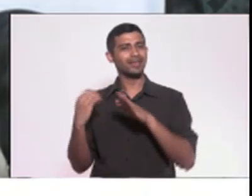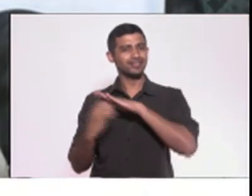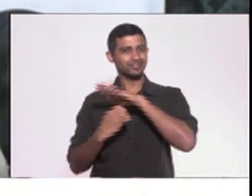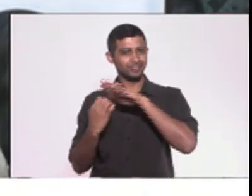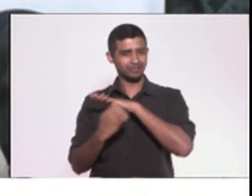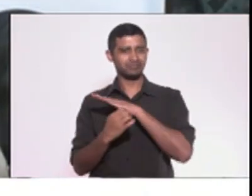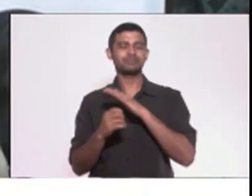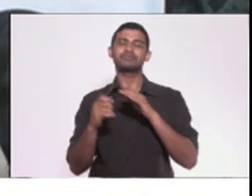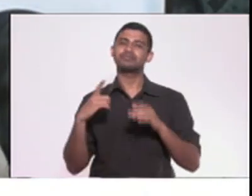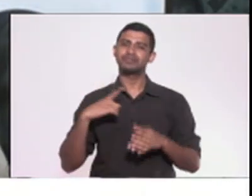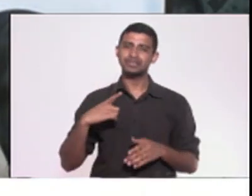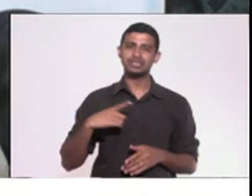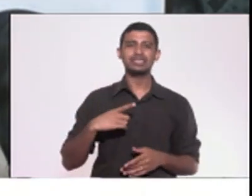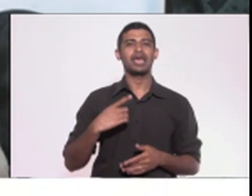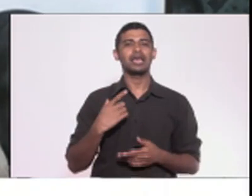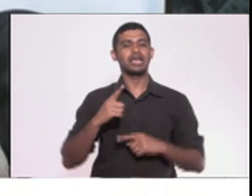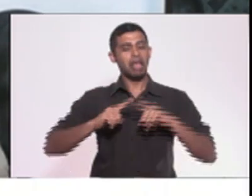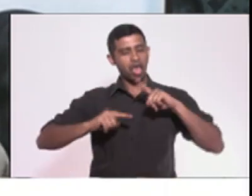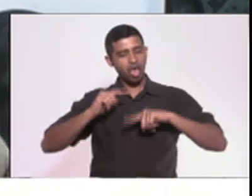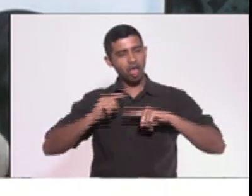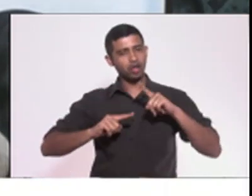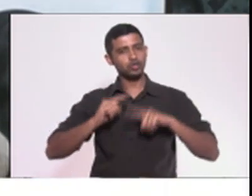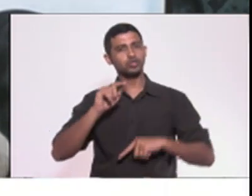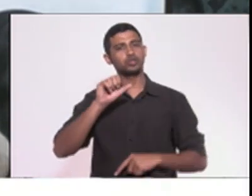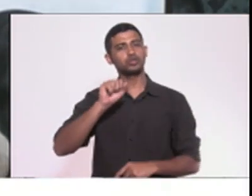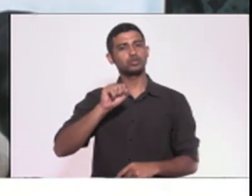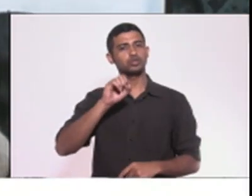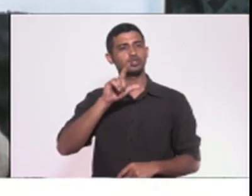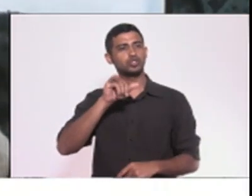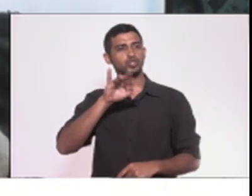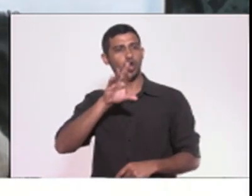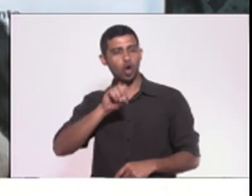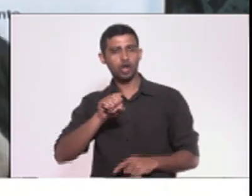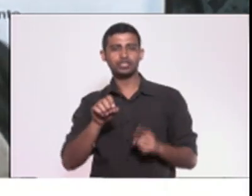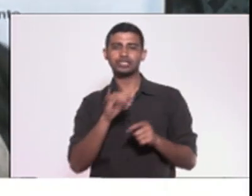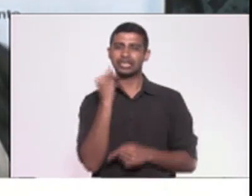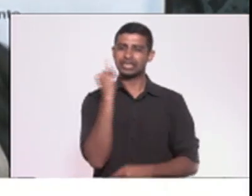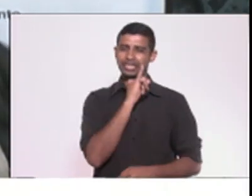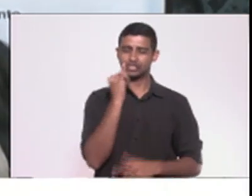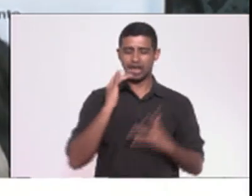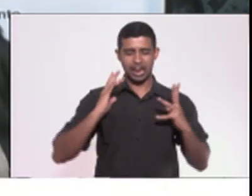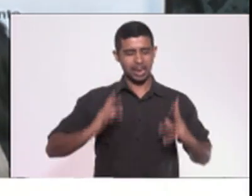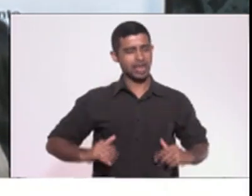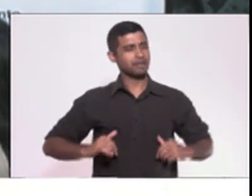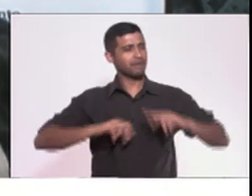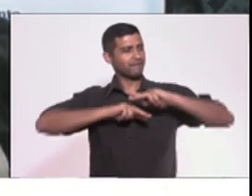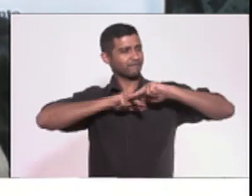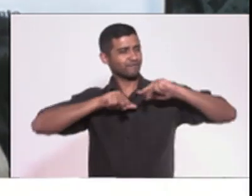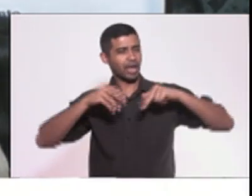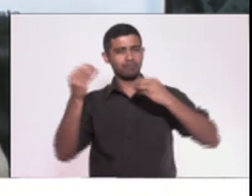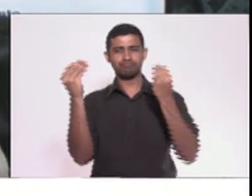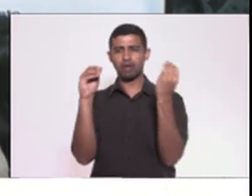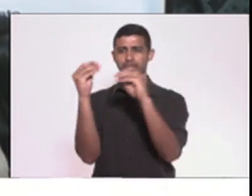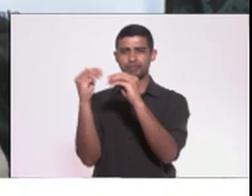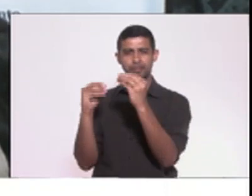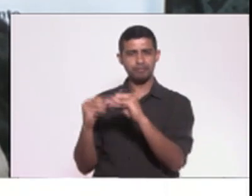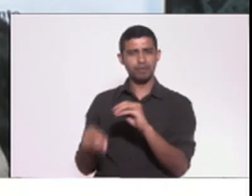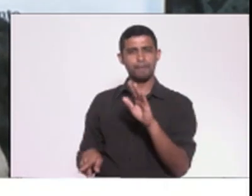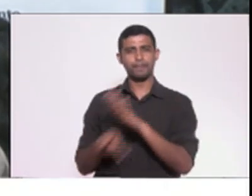resíduos sólidos, as energias limpas, né? Todas as instalações e despesas de